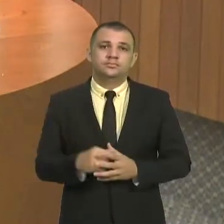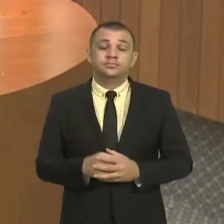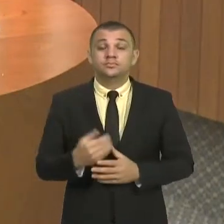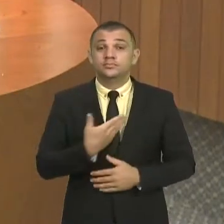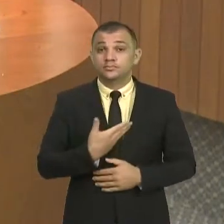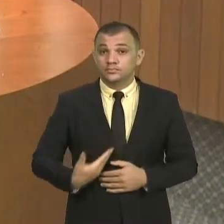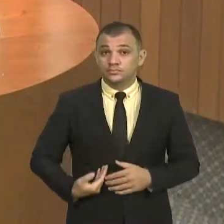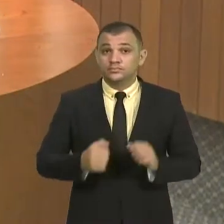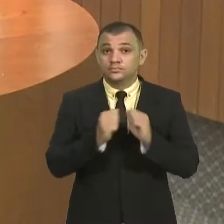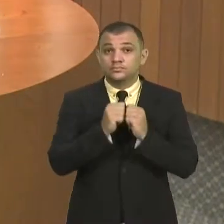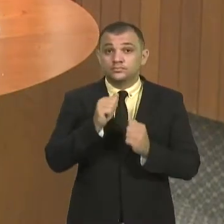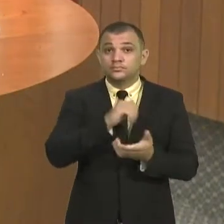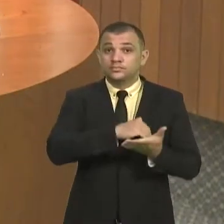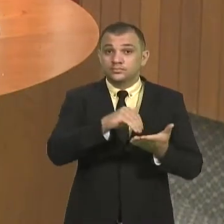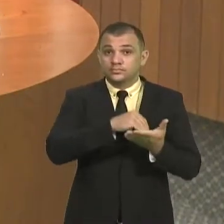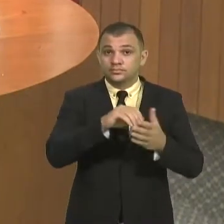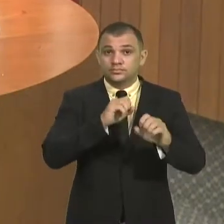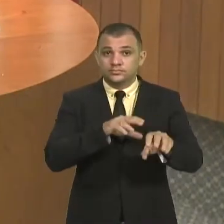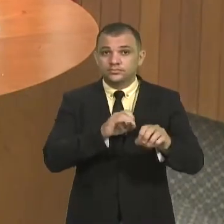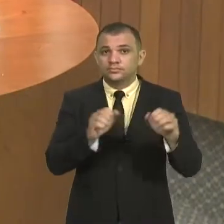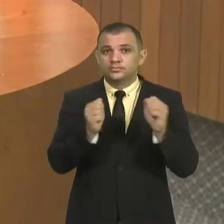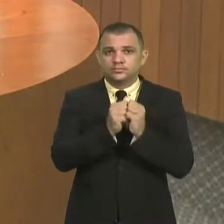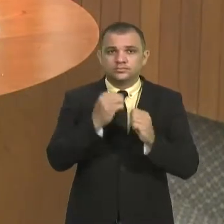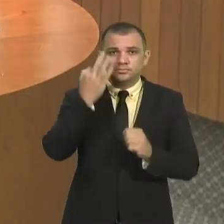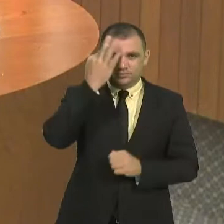do secretário Felipe Camarão,